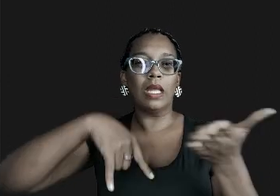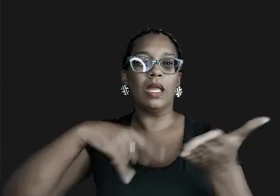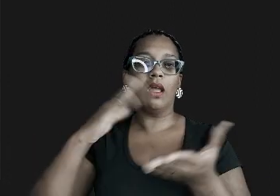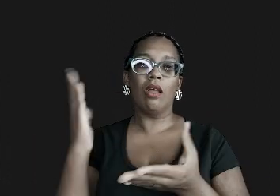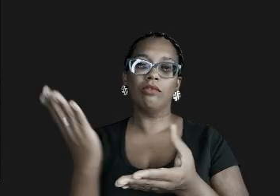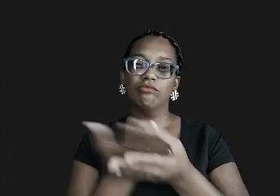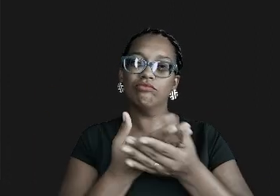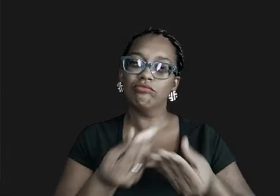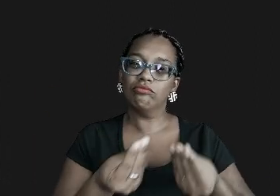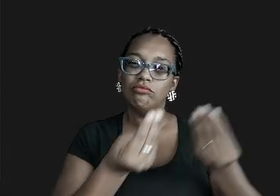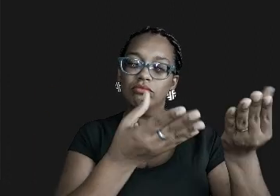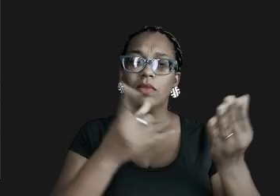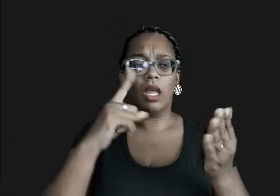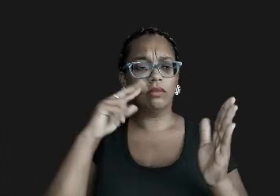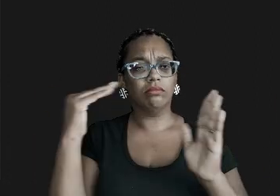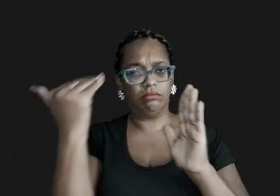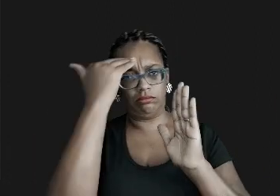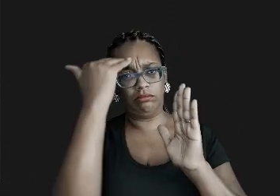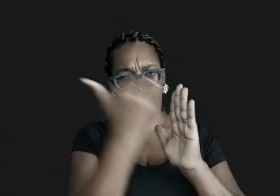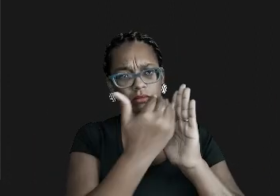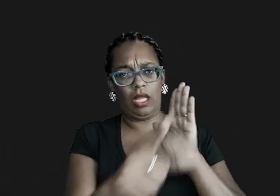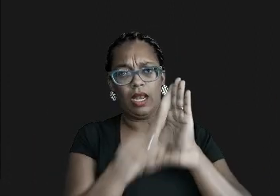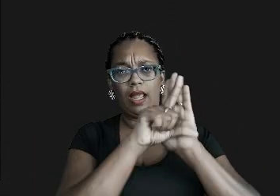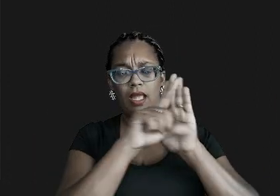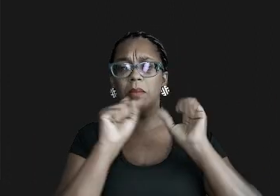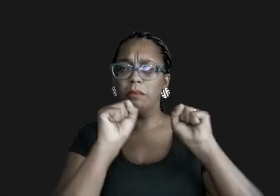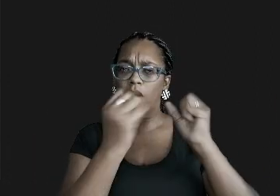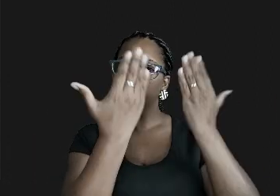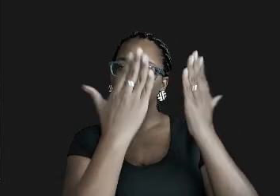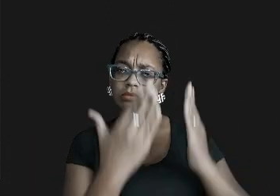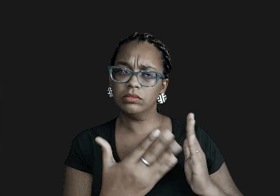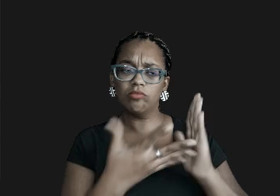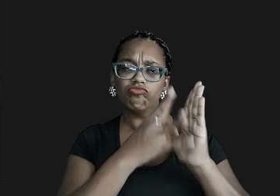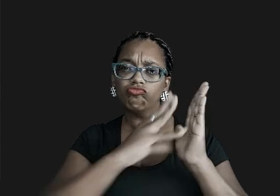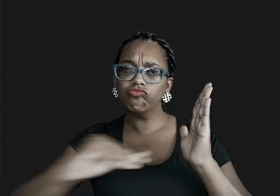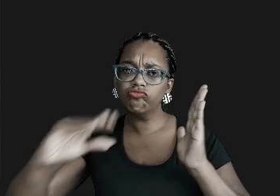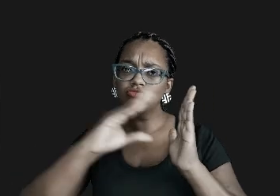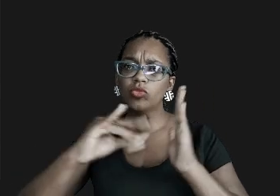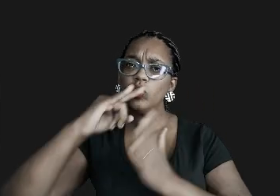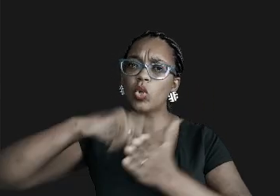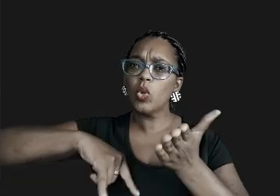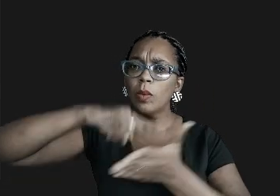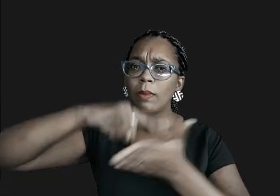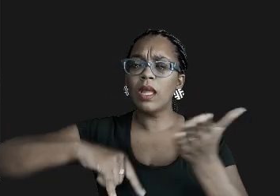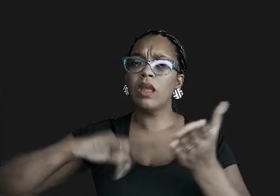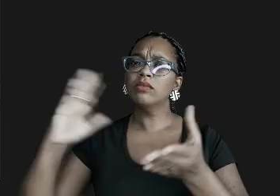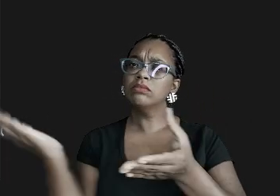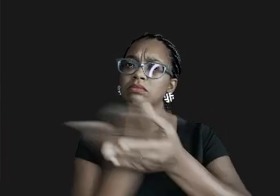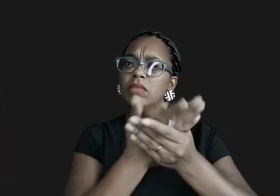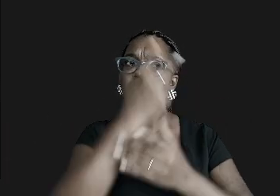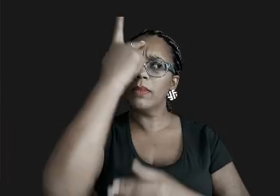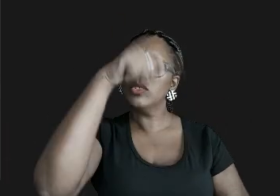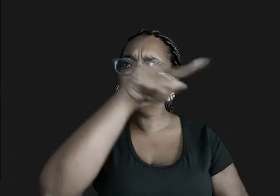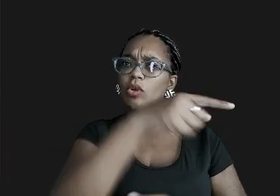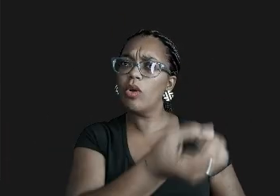tudo encontra a previsão na lei a gente pode examinar extrair cópias de documentos intimar pessoas a prestarem informações